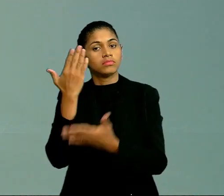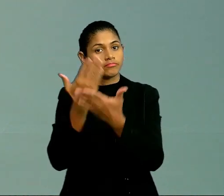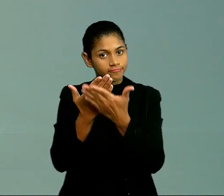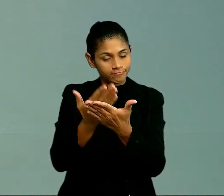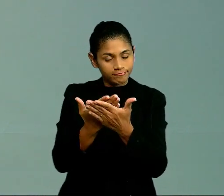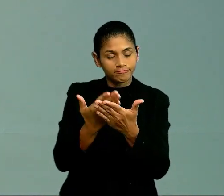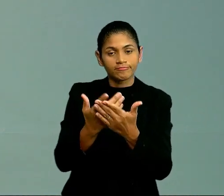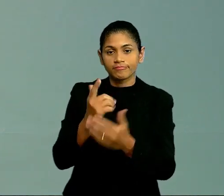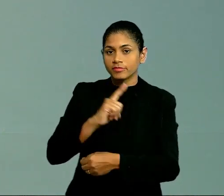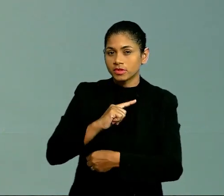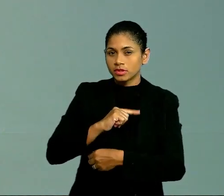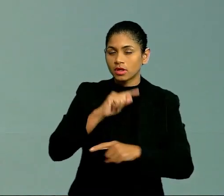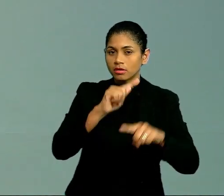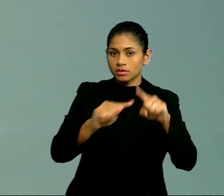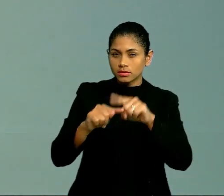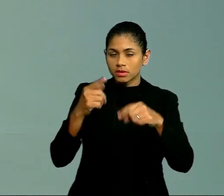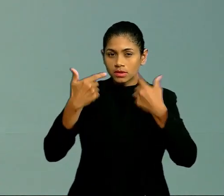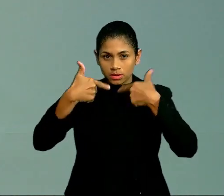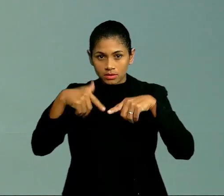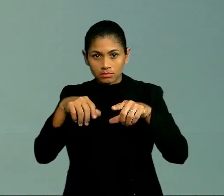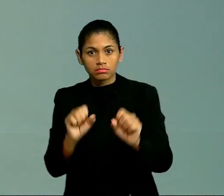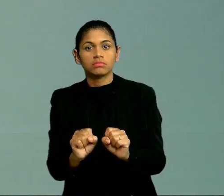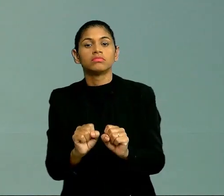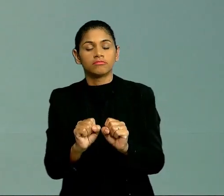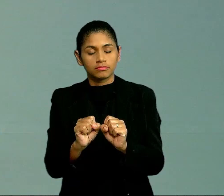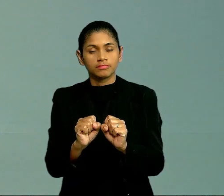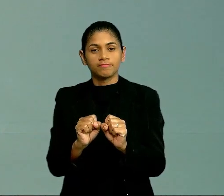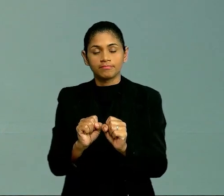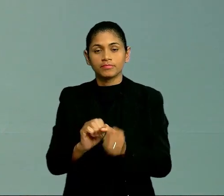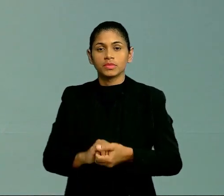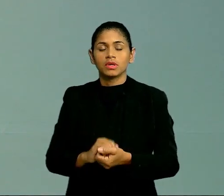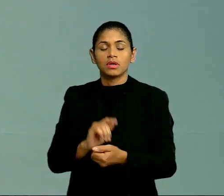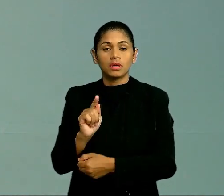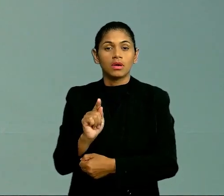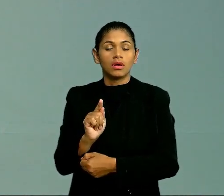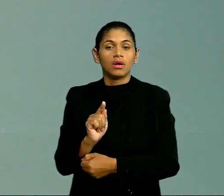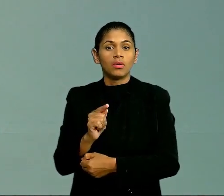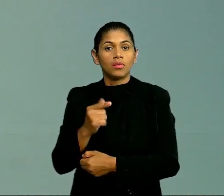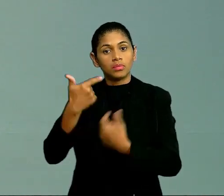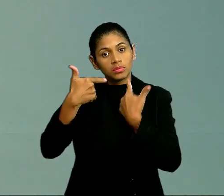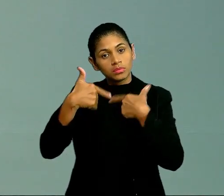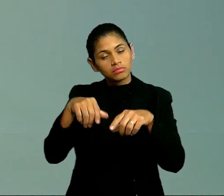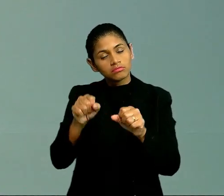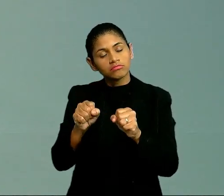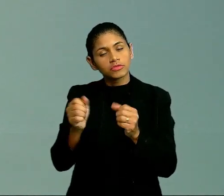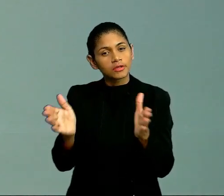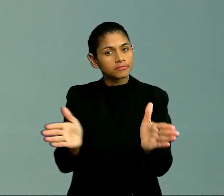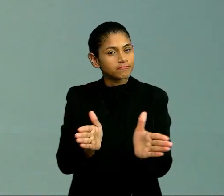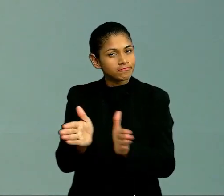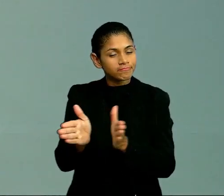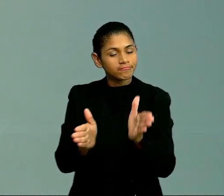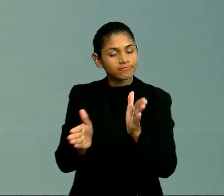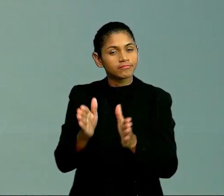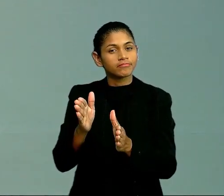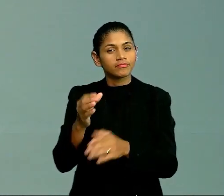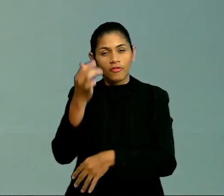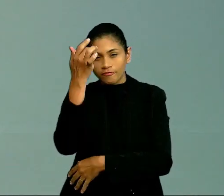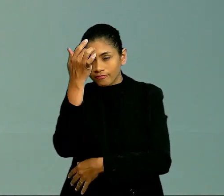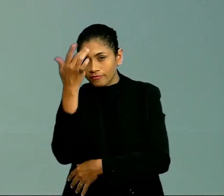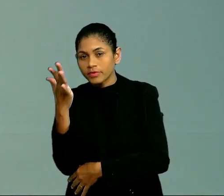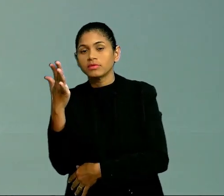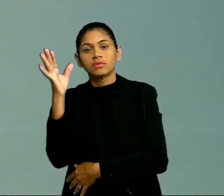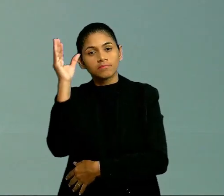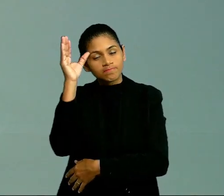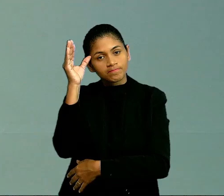você vai perceber que o coloquial é uma linguagem mais acessível e de mais fácil compreensão e